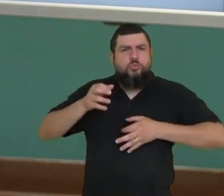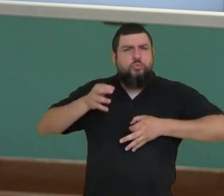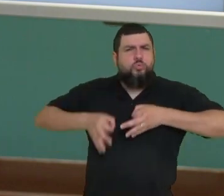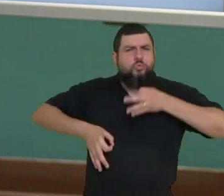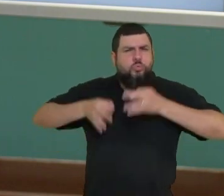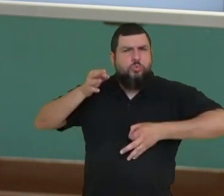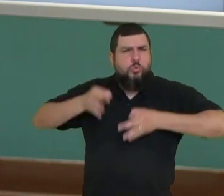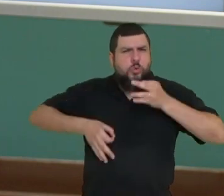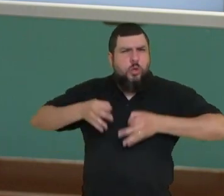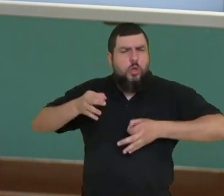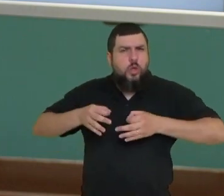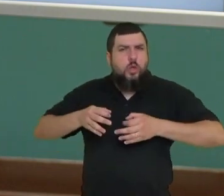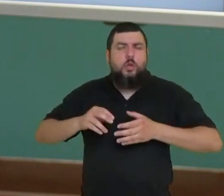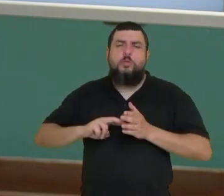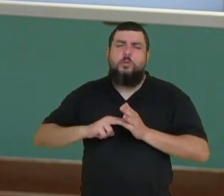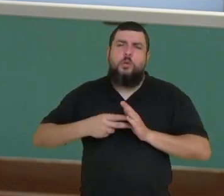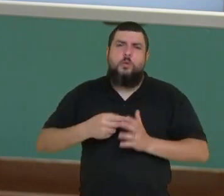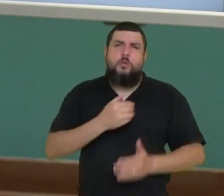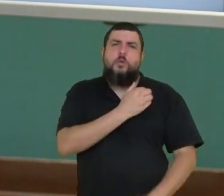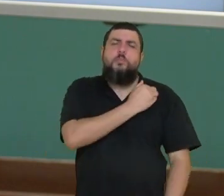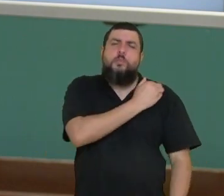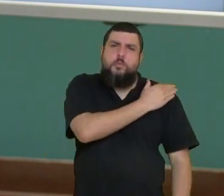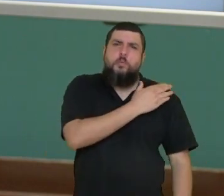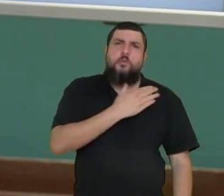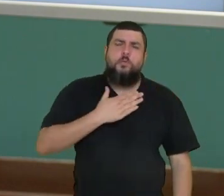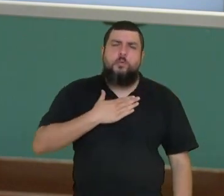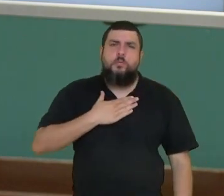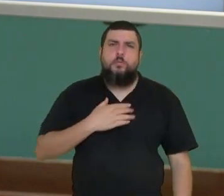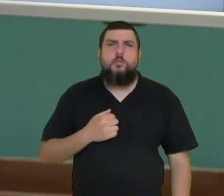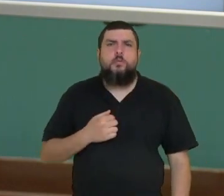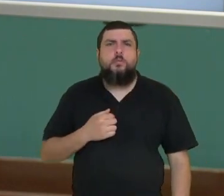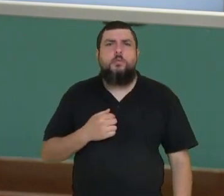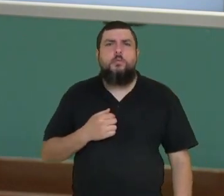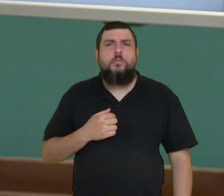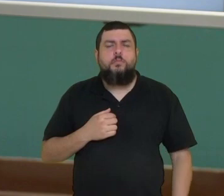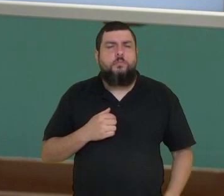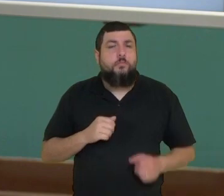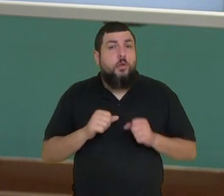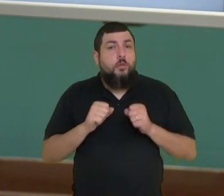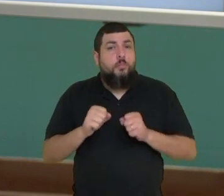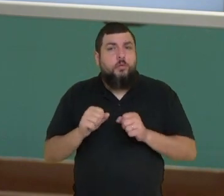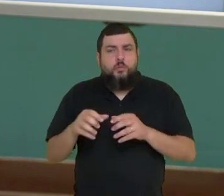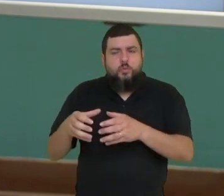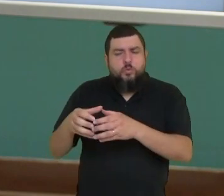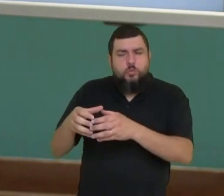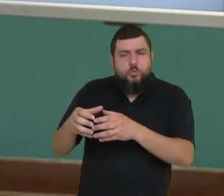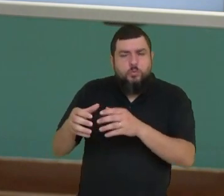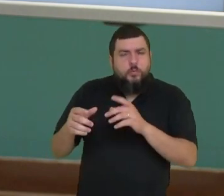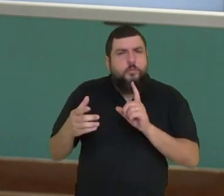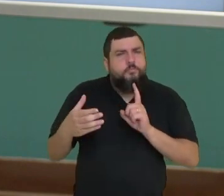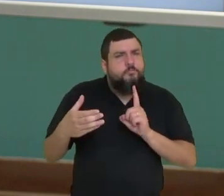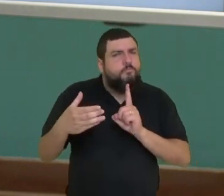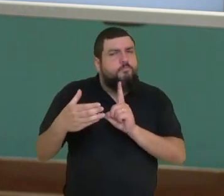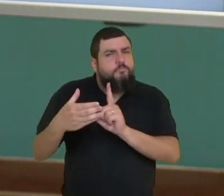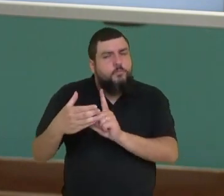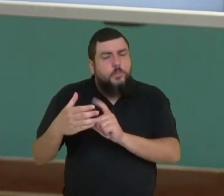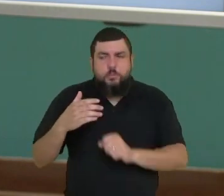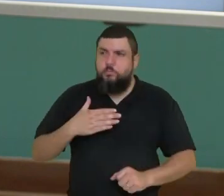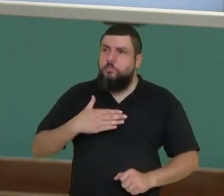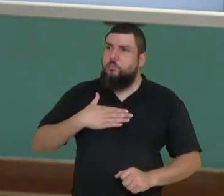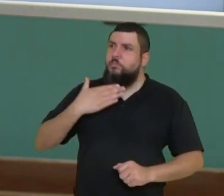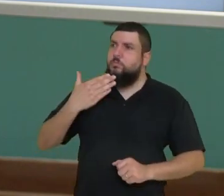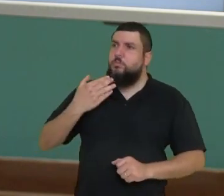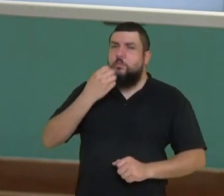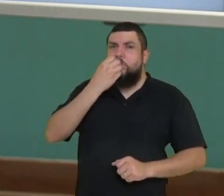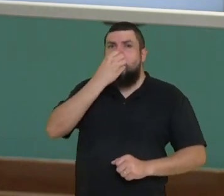coisa, preconceituosa, Eu posso ter grandes novidades, grandes surpresas e, de repente,